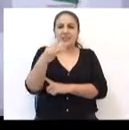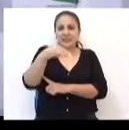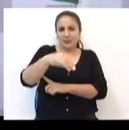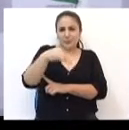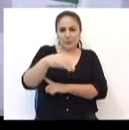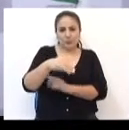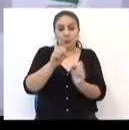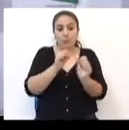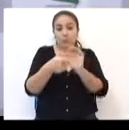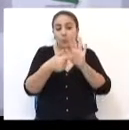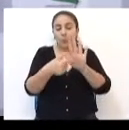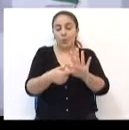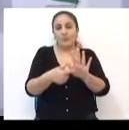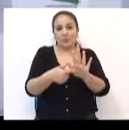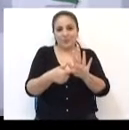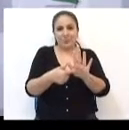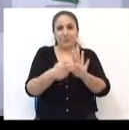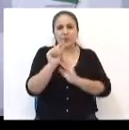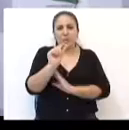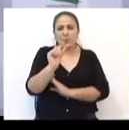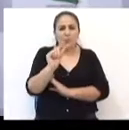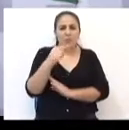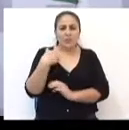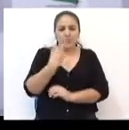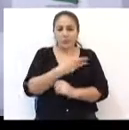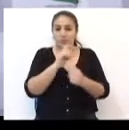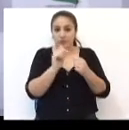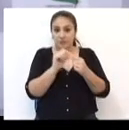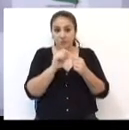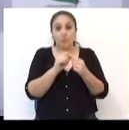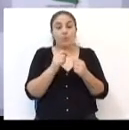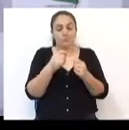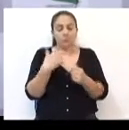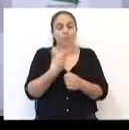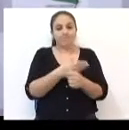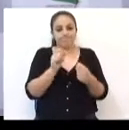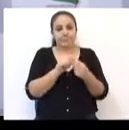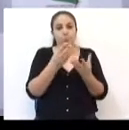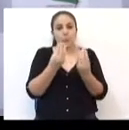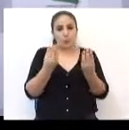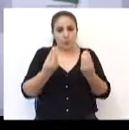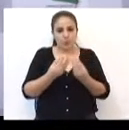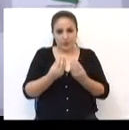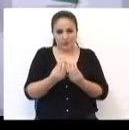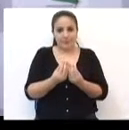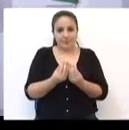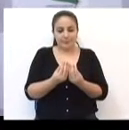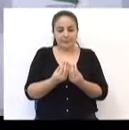minutos, apresentar um pouquinho do que nós fizemos, porque fizemos muito.